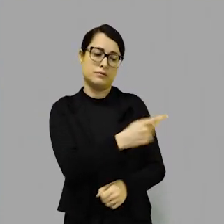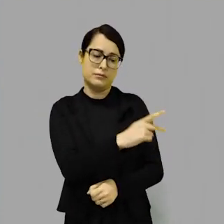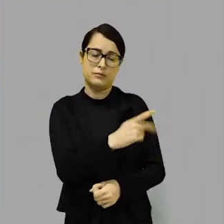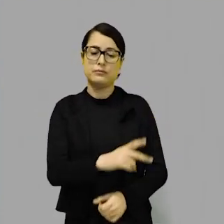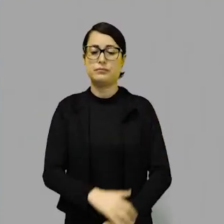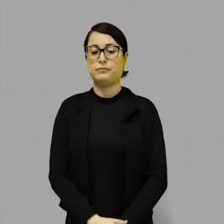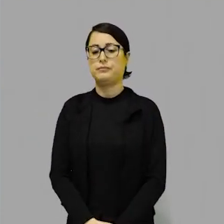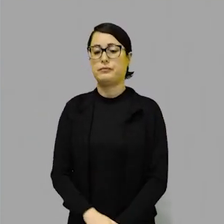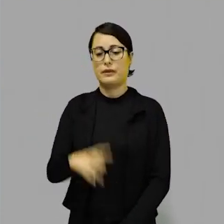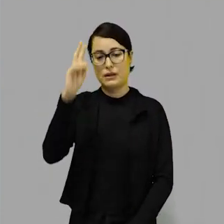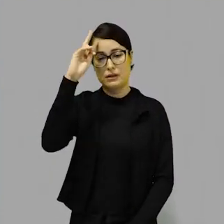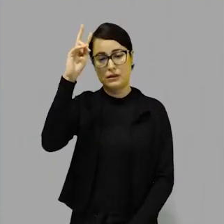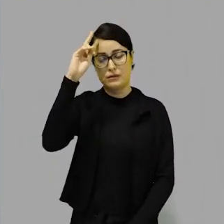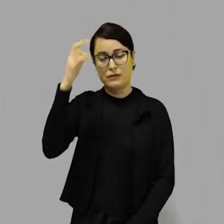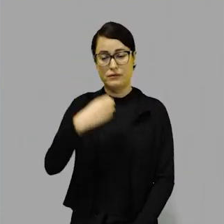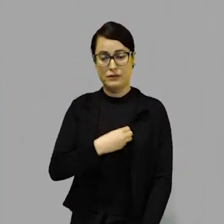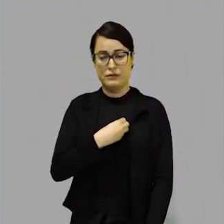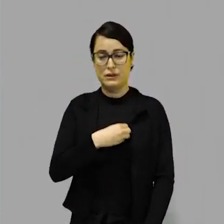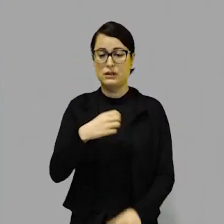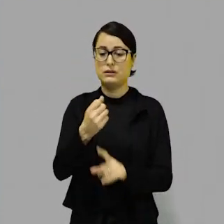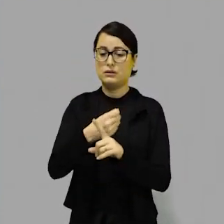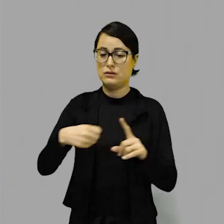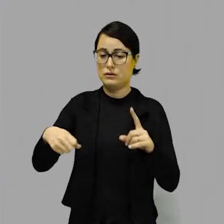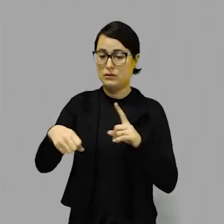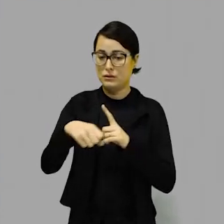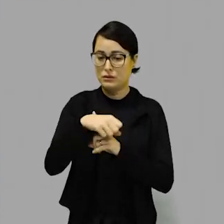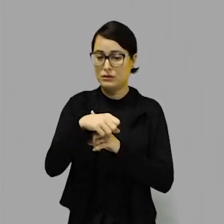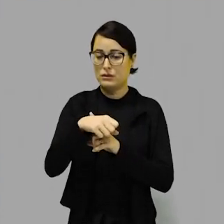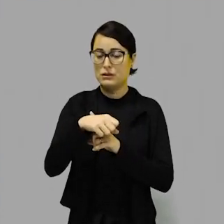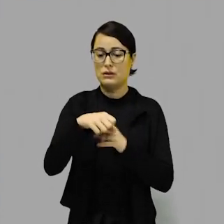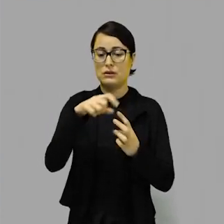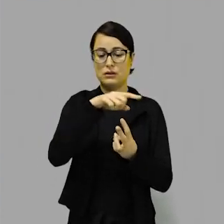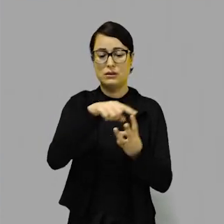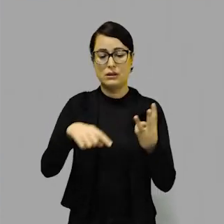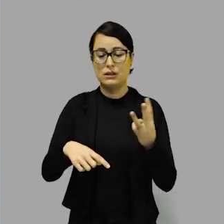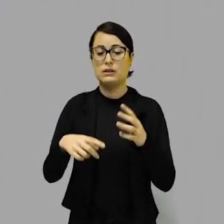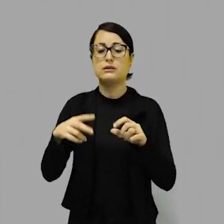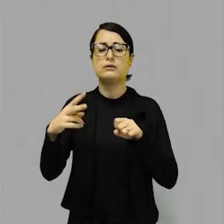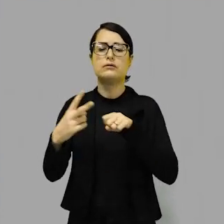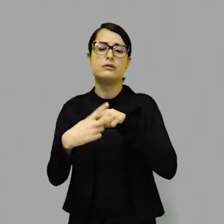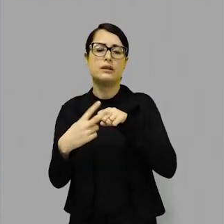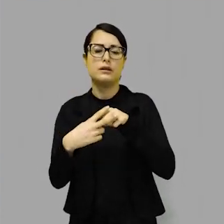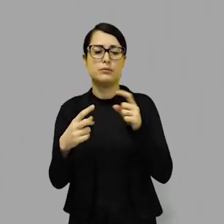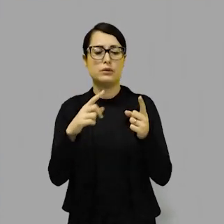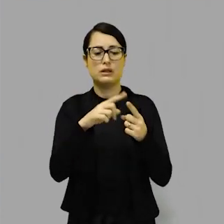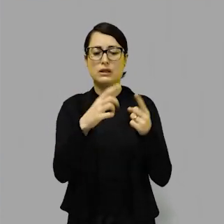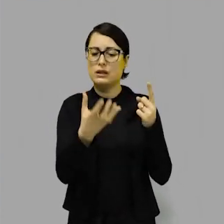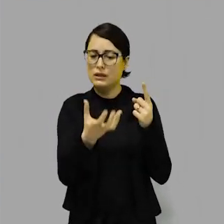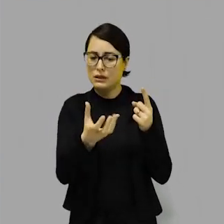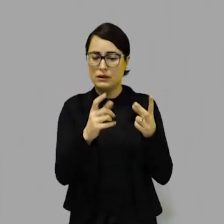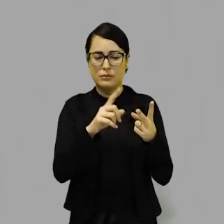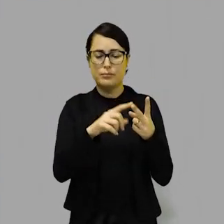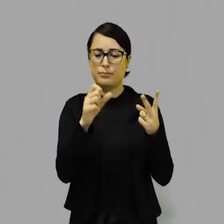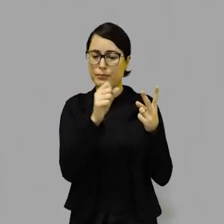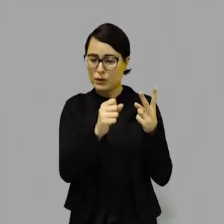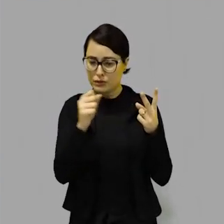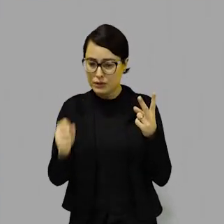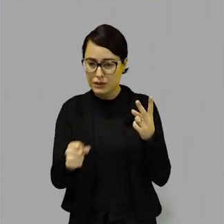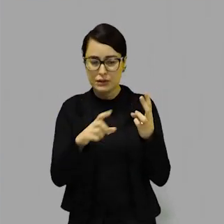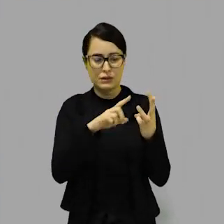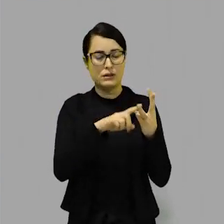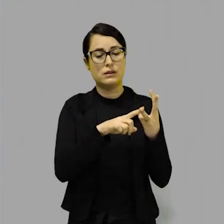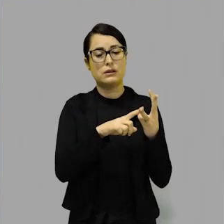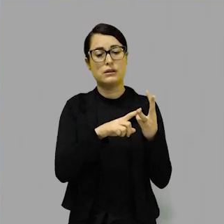viver em sociedade é a gente conseguir conjugar 3 verbos. O verbo querer, o verbo poder e o